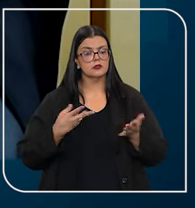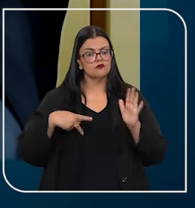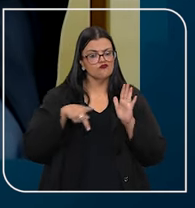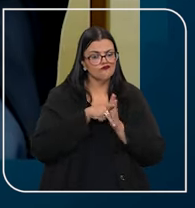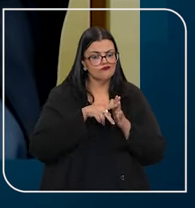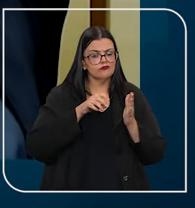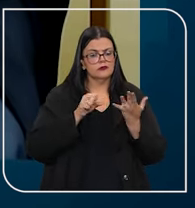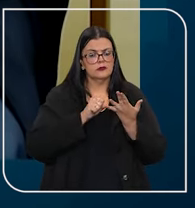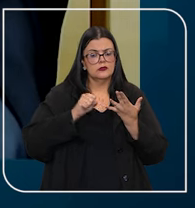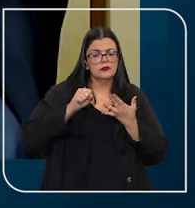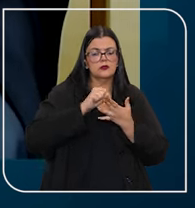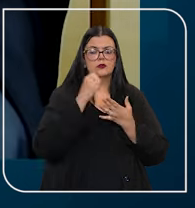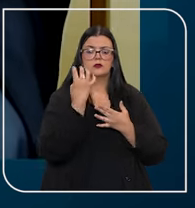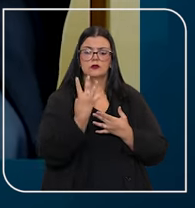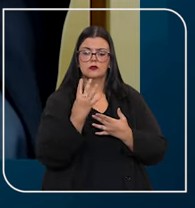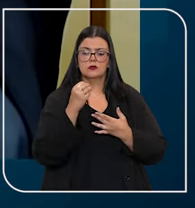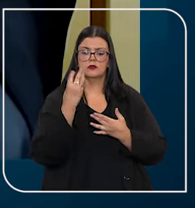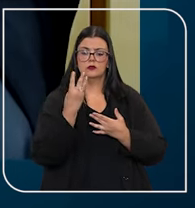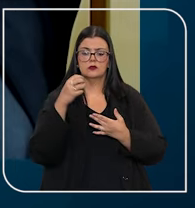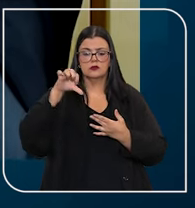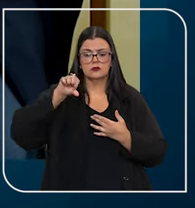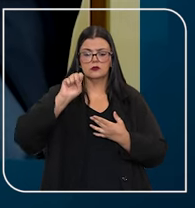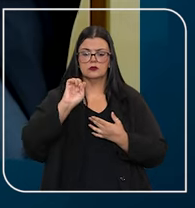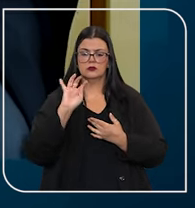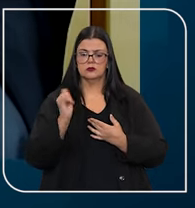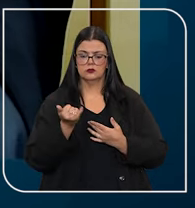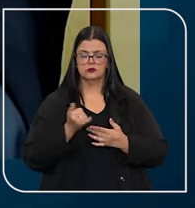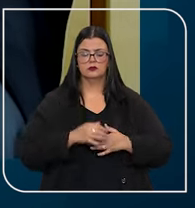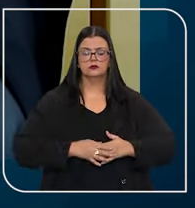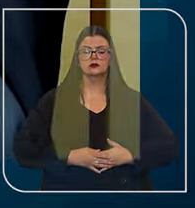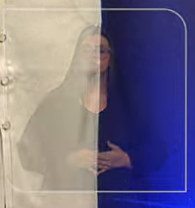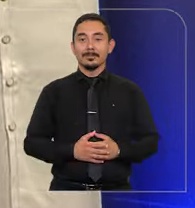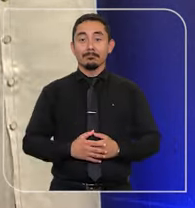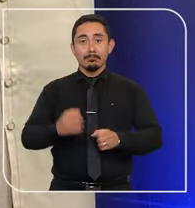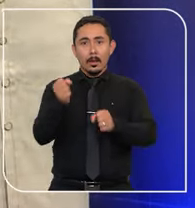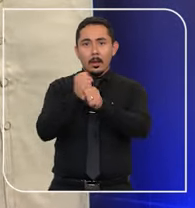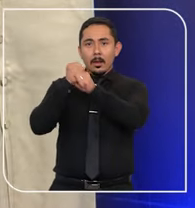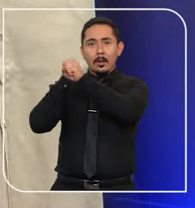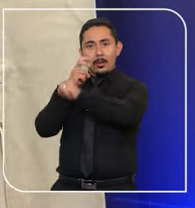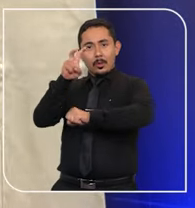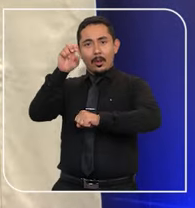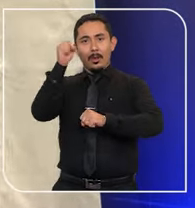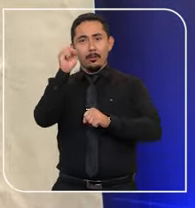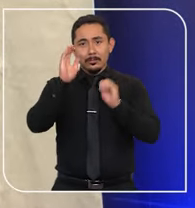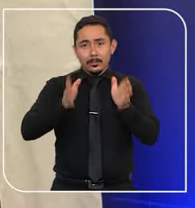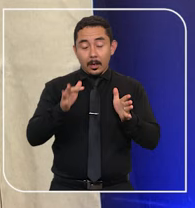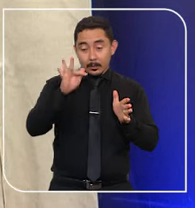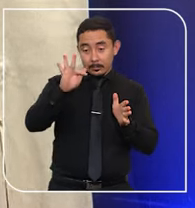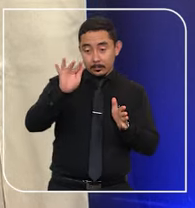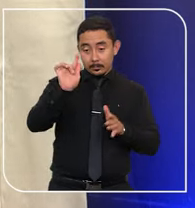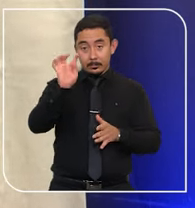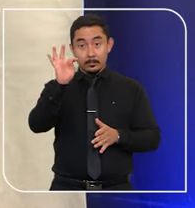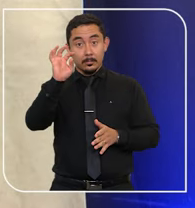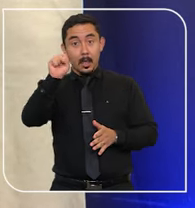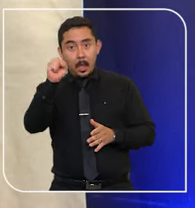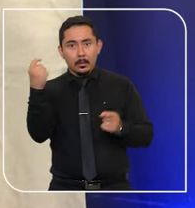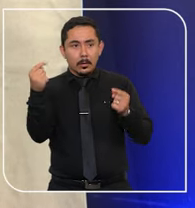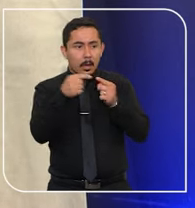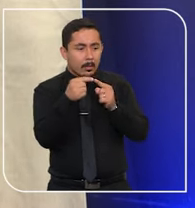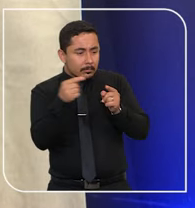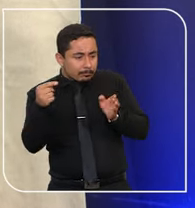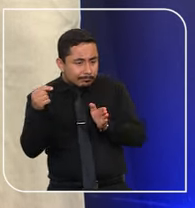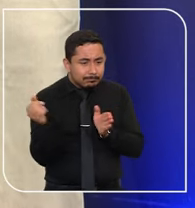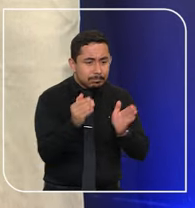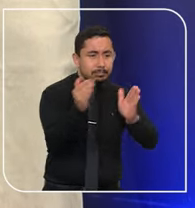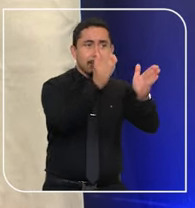motivada de acordo com a súmula 439 do STJ há 58 anos o FGTS é um